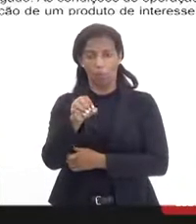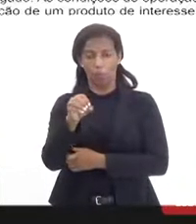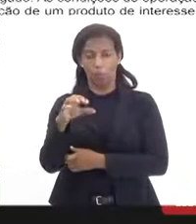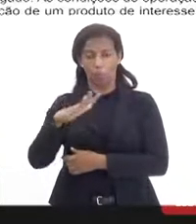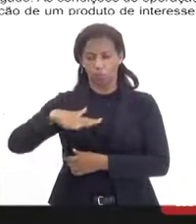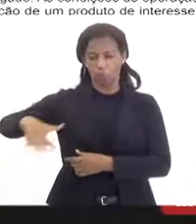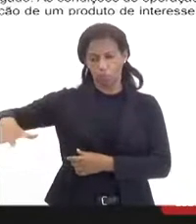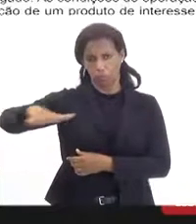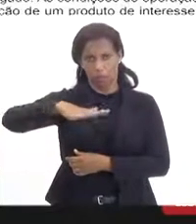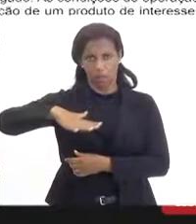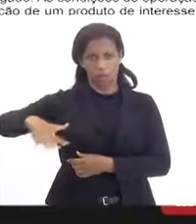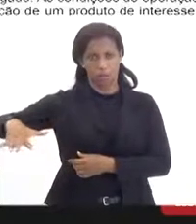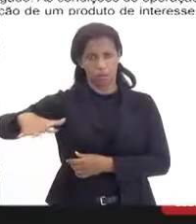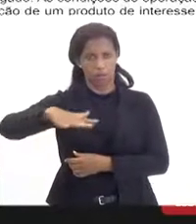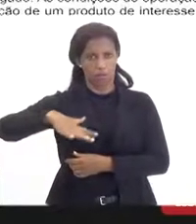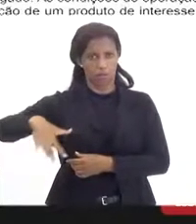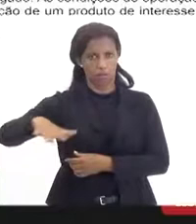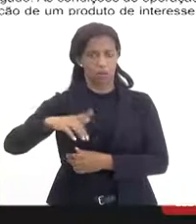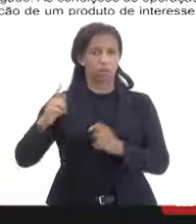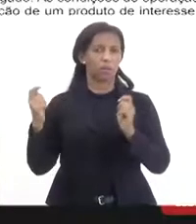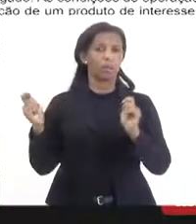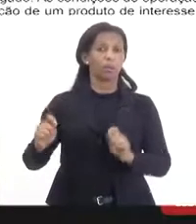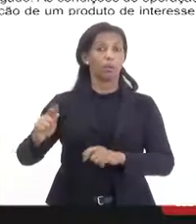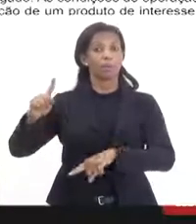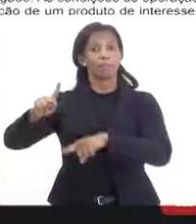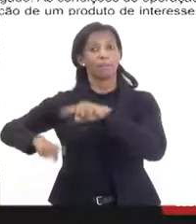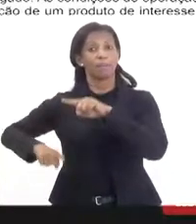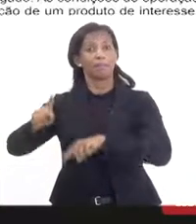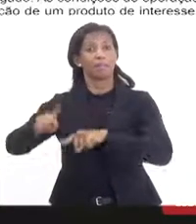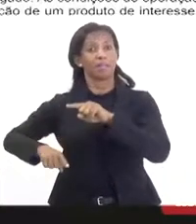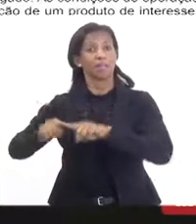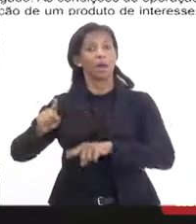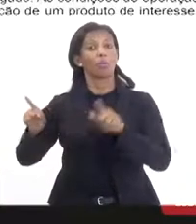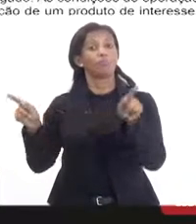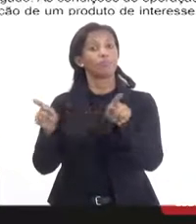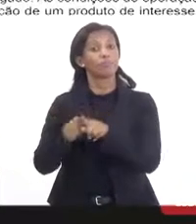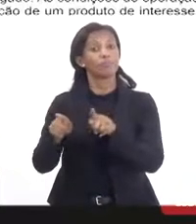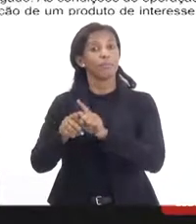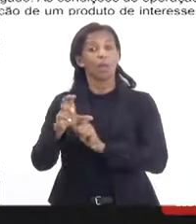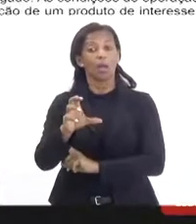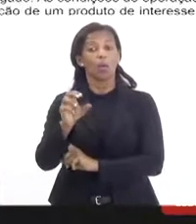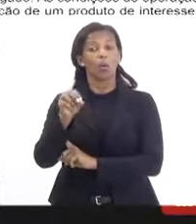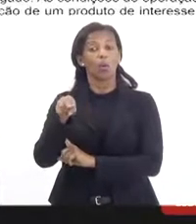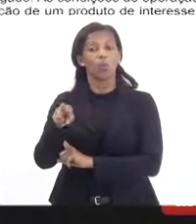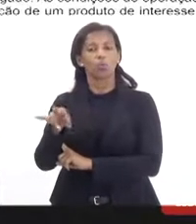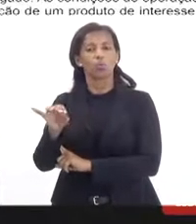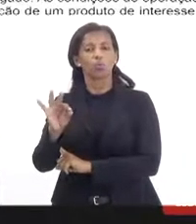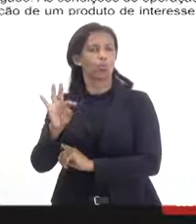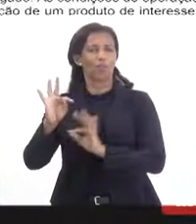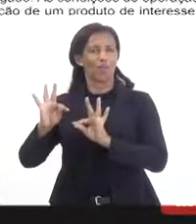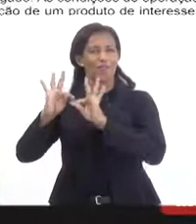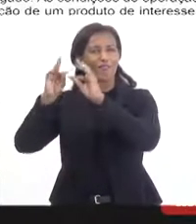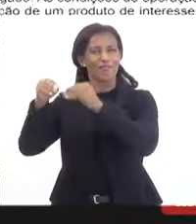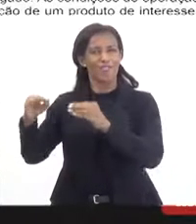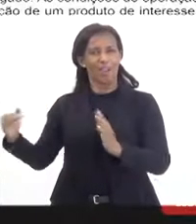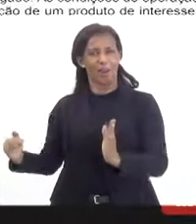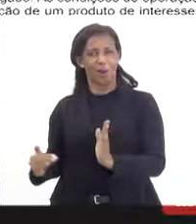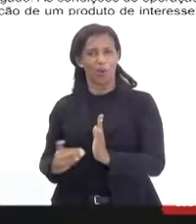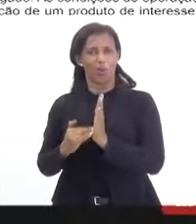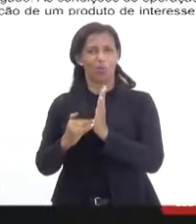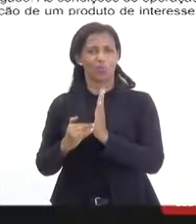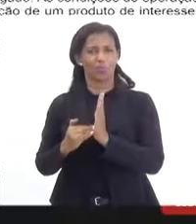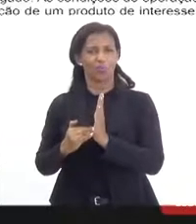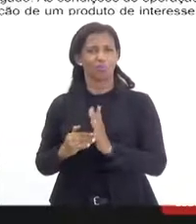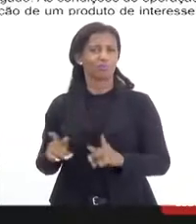áreas de utilidade que devem ser considerados materiais de uso e consumo, não compõem o produto final, julgo improcedente o